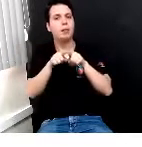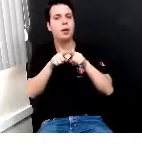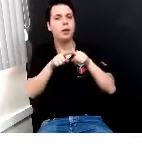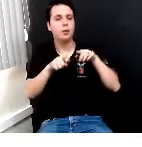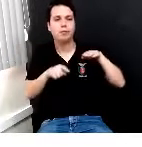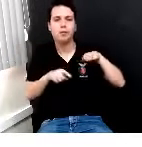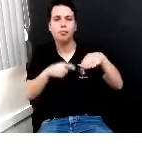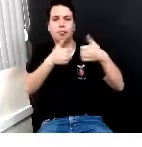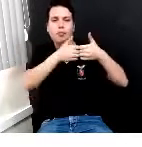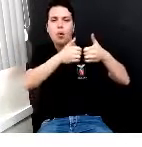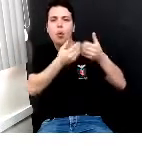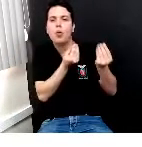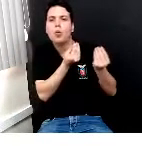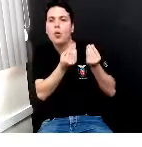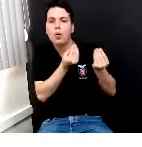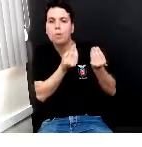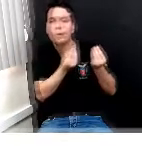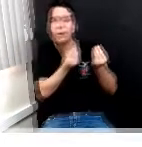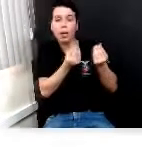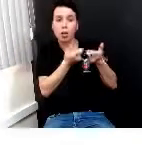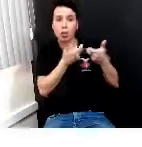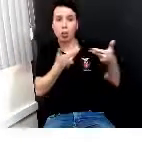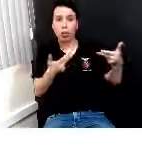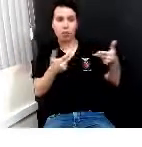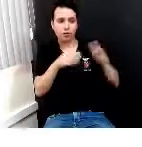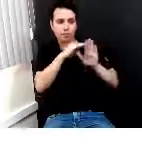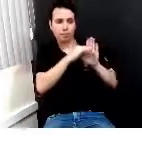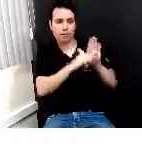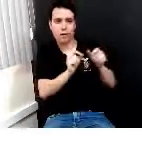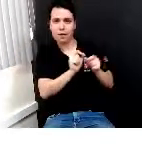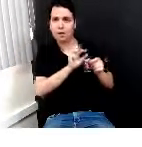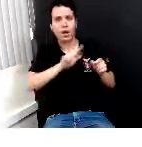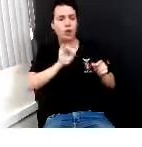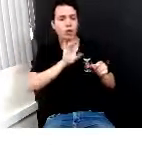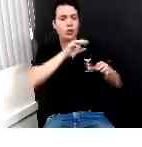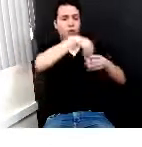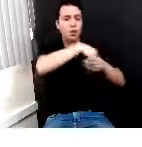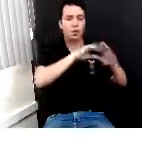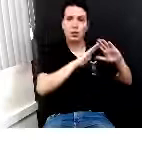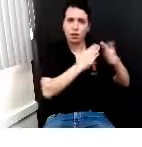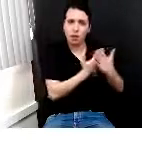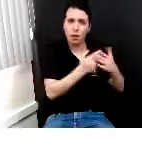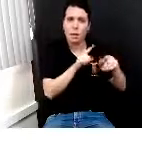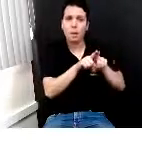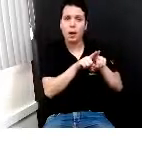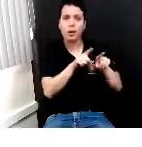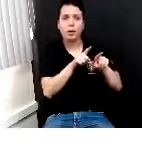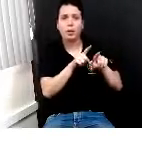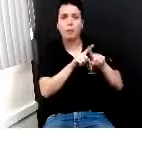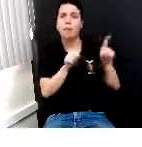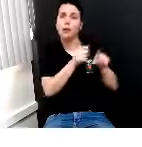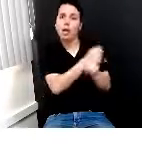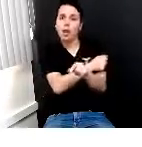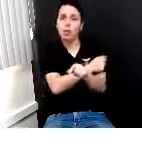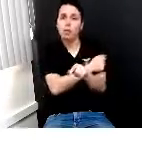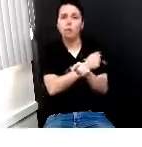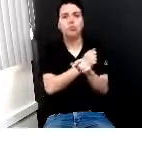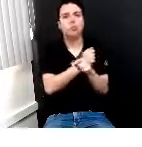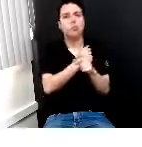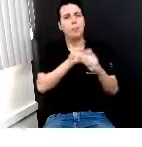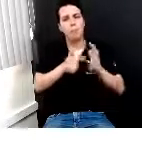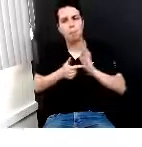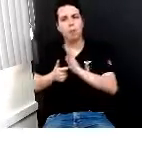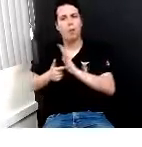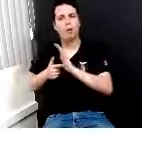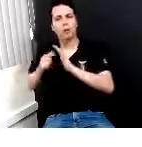coisas, ações que não se restringem apenas ao espaço escolar, mas que o estudante possa levar para a sua vida, para a sua família, para o seu, para